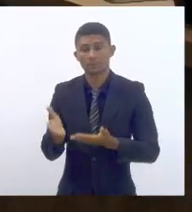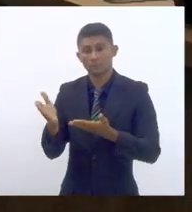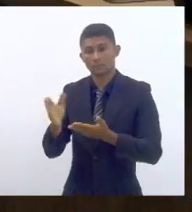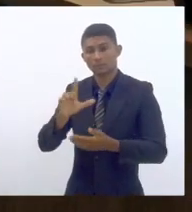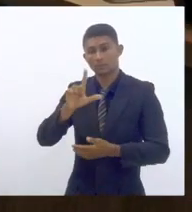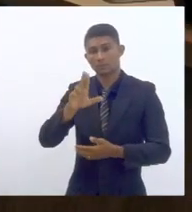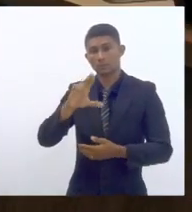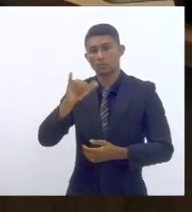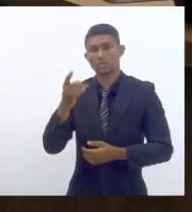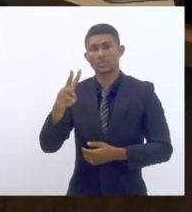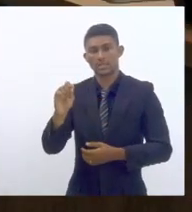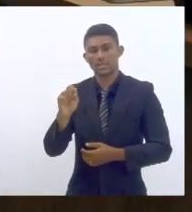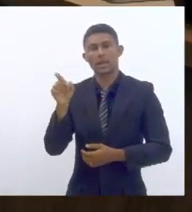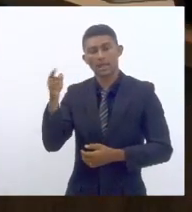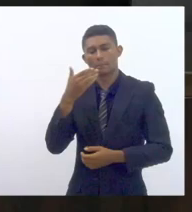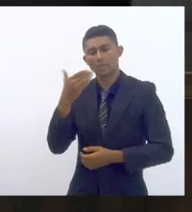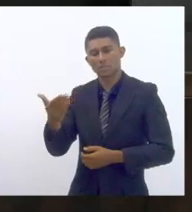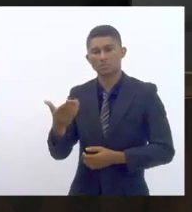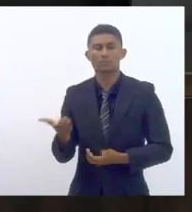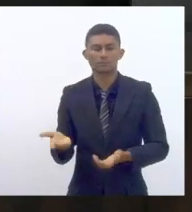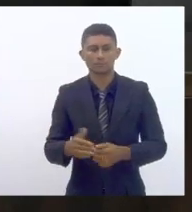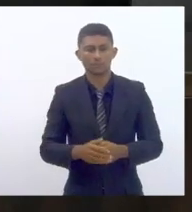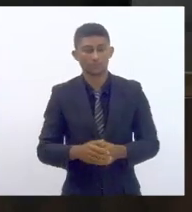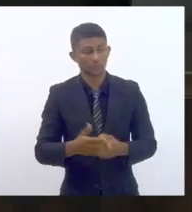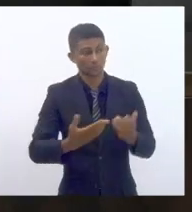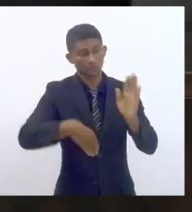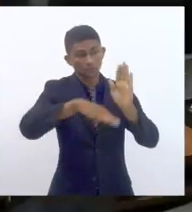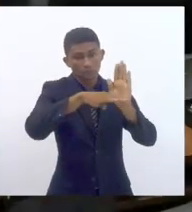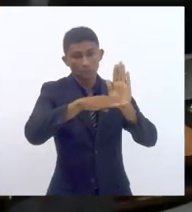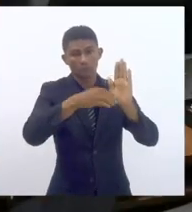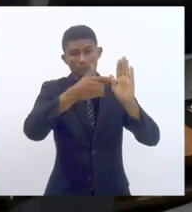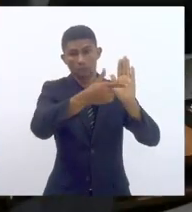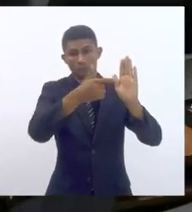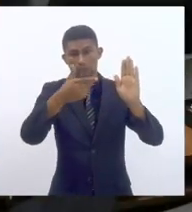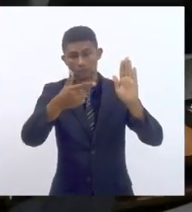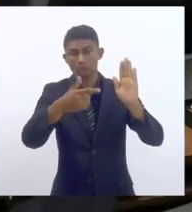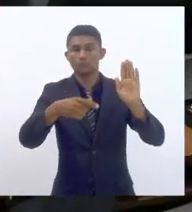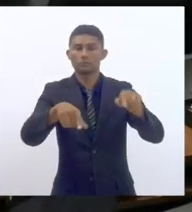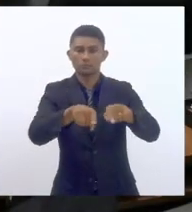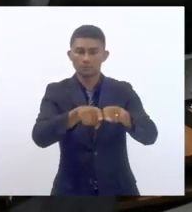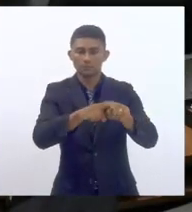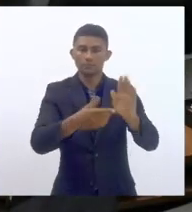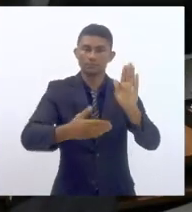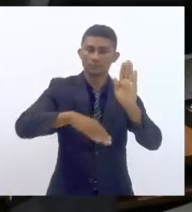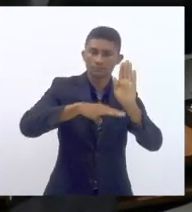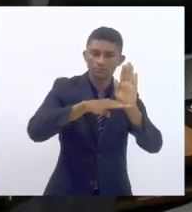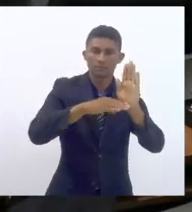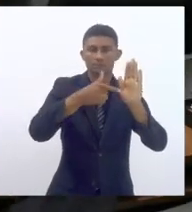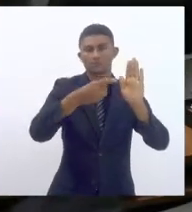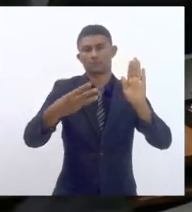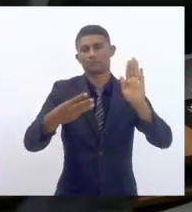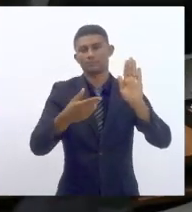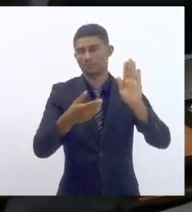me delegou essa competência. 22 e 23, está certo? Vai tirar.